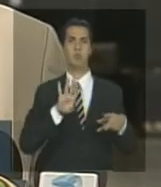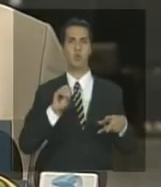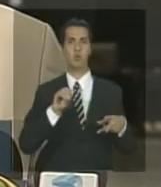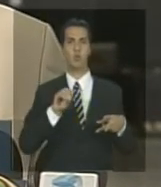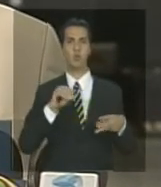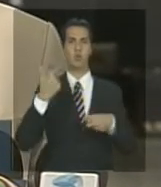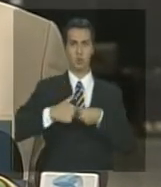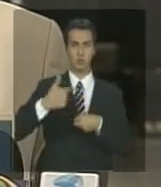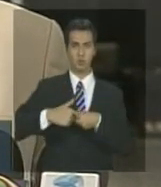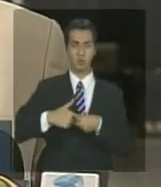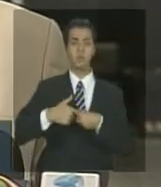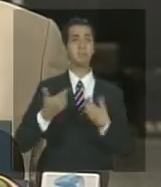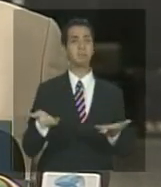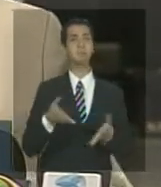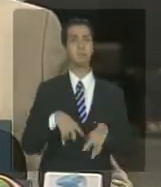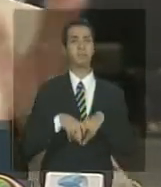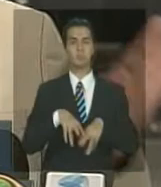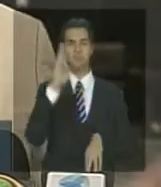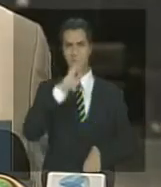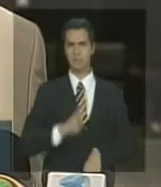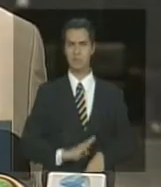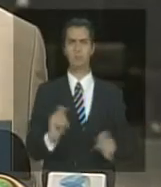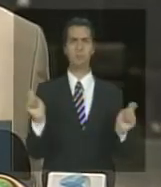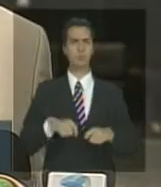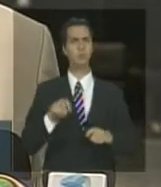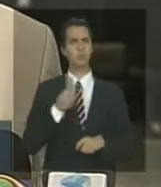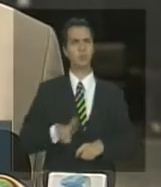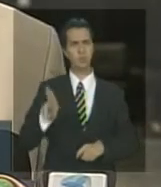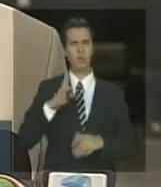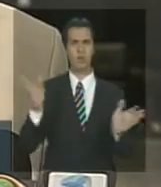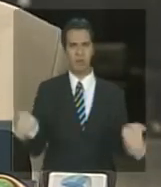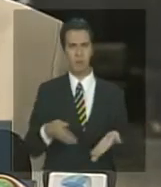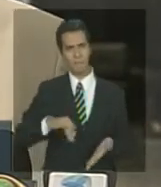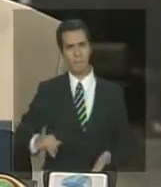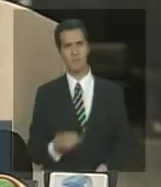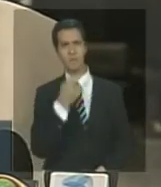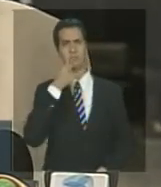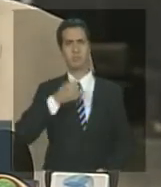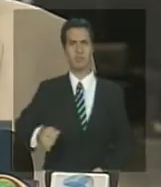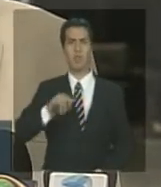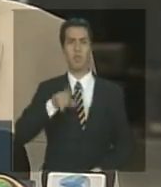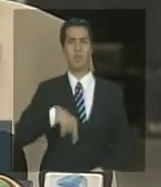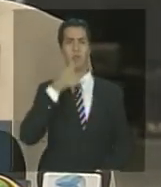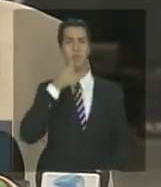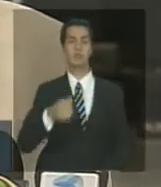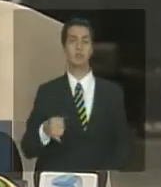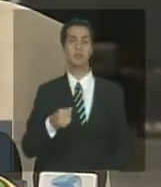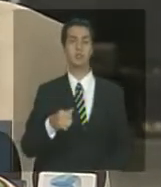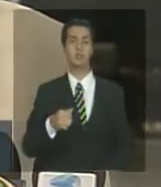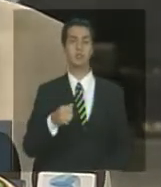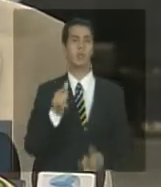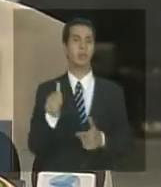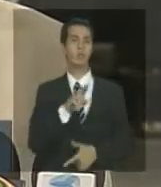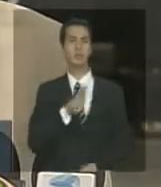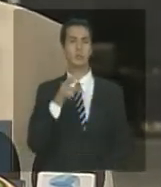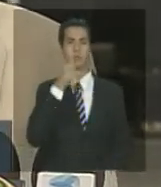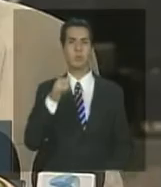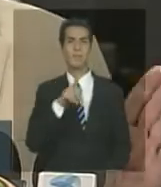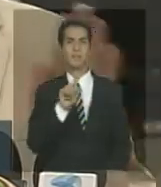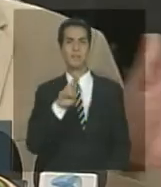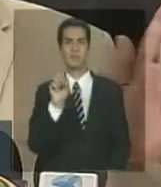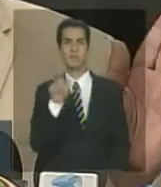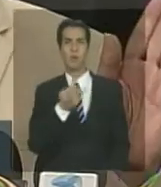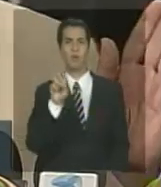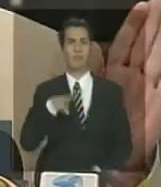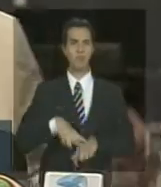tem muito o que fazer para usar essa parte da energia que nós estamos chamando de energia de um pré-sal verde.